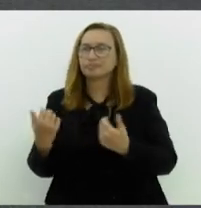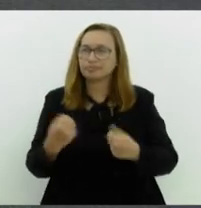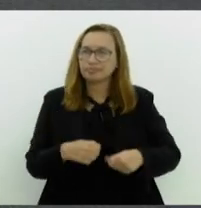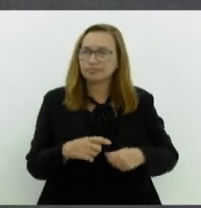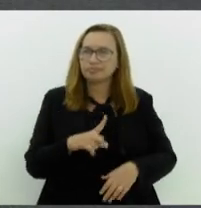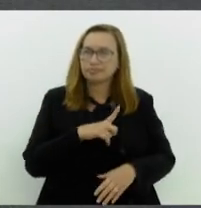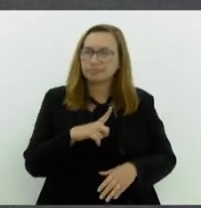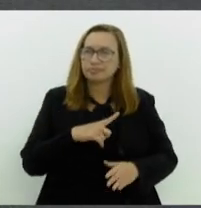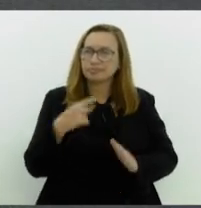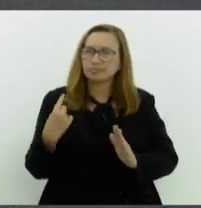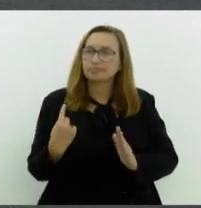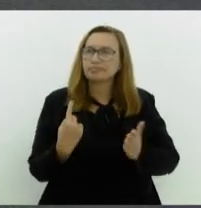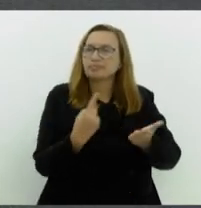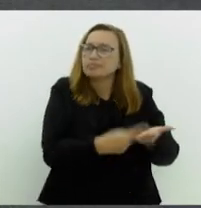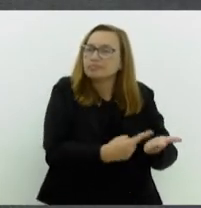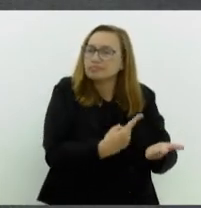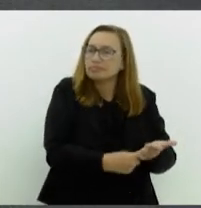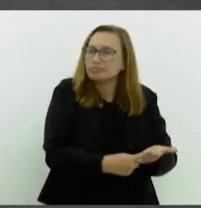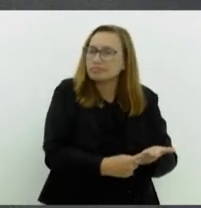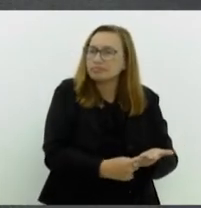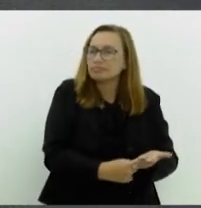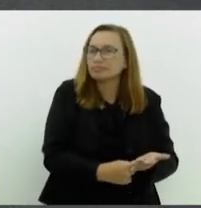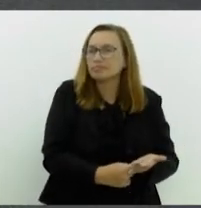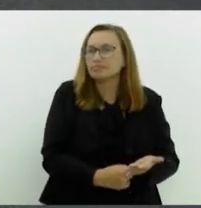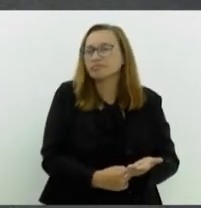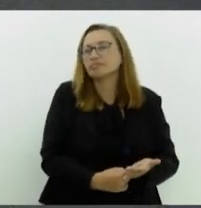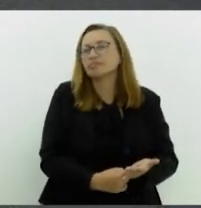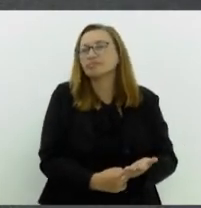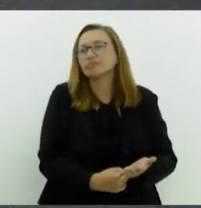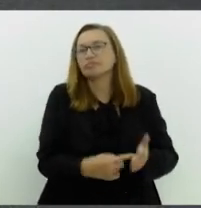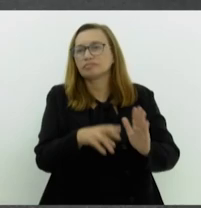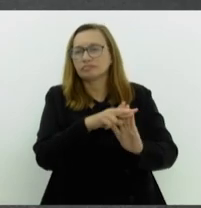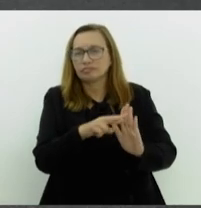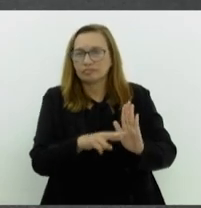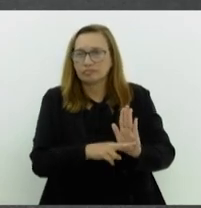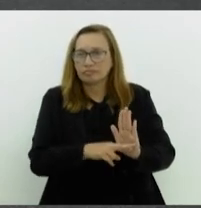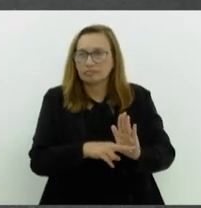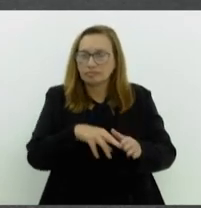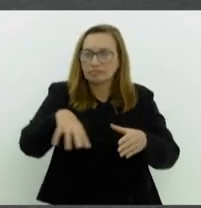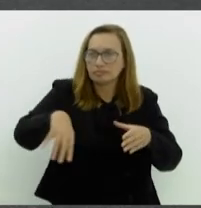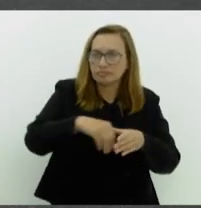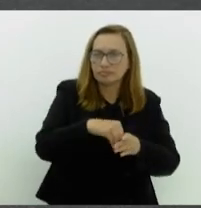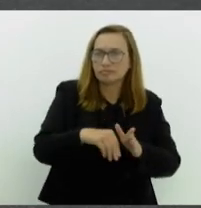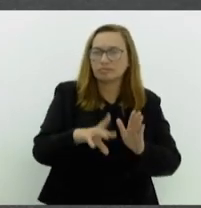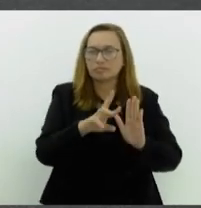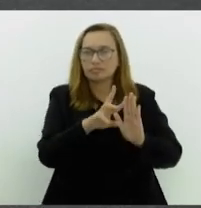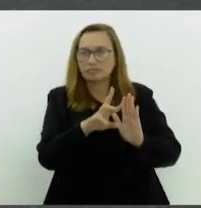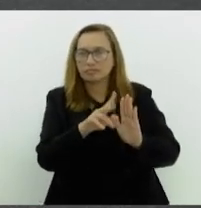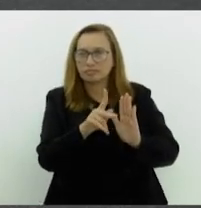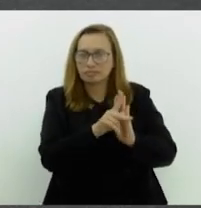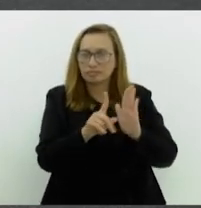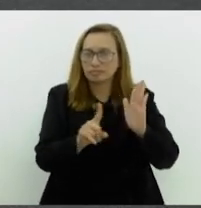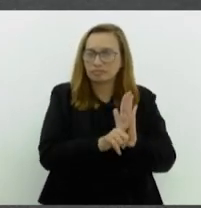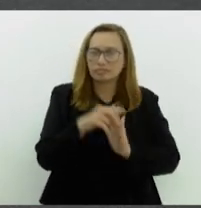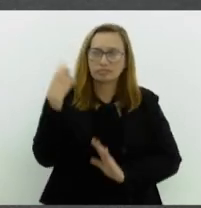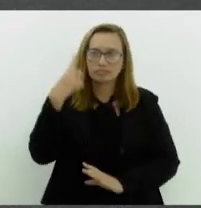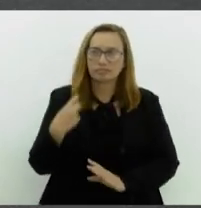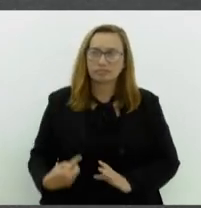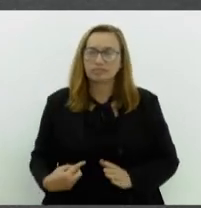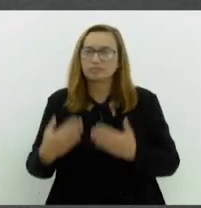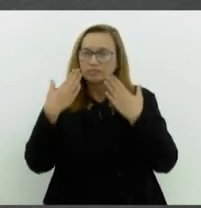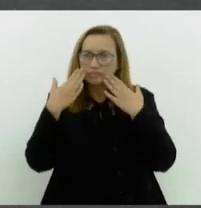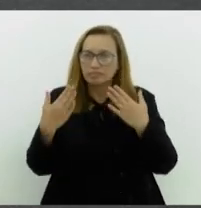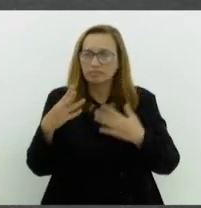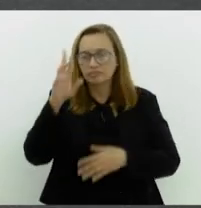mínimo de comprometimento com essas definições colocadas aqui no projeto de lei da Dani Balbi, que apresenta,